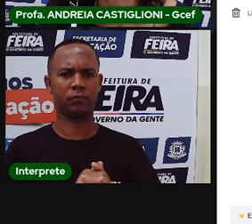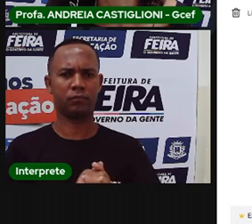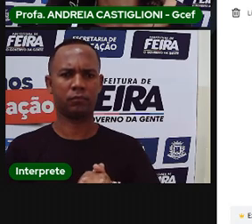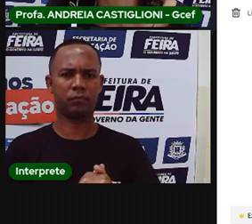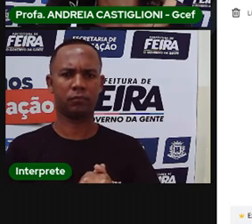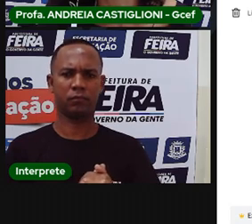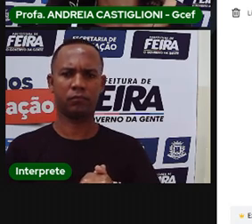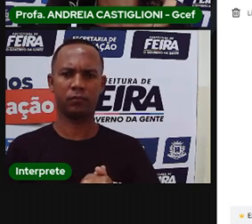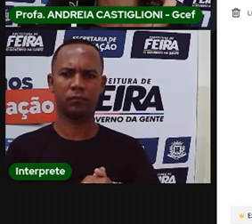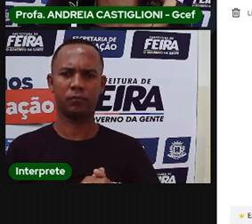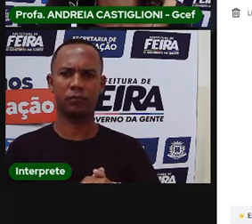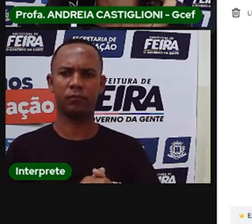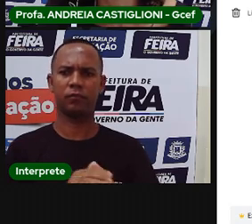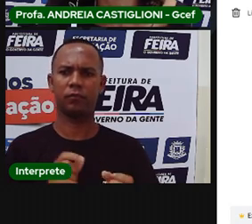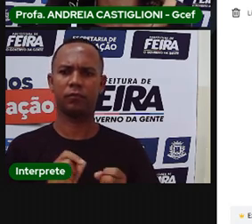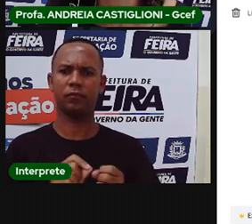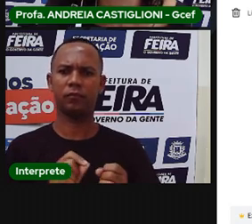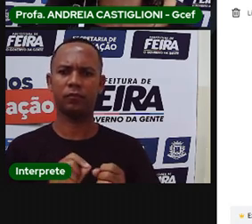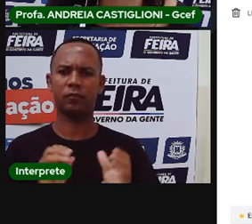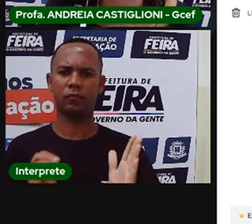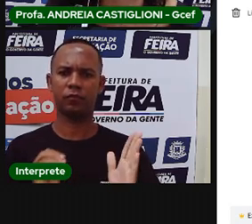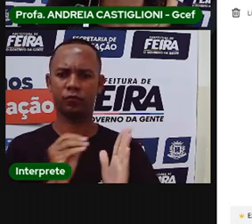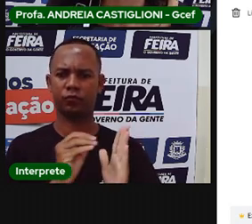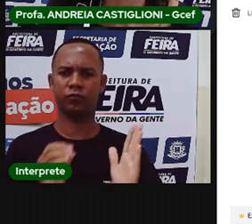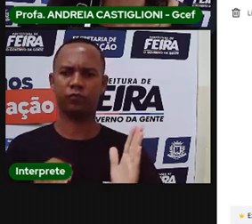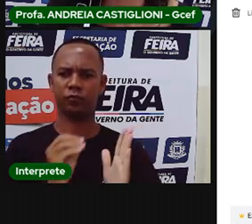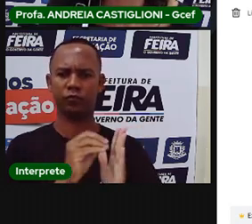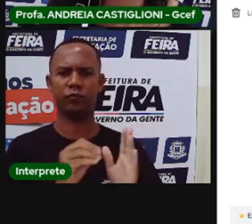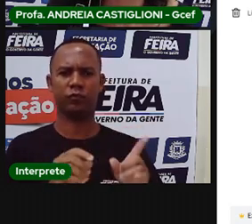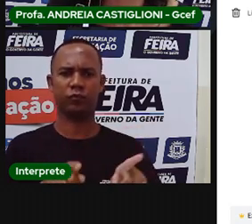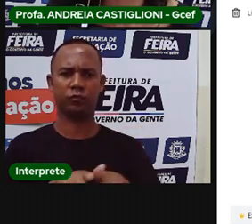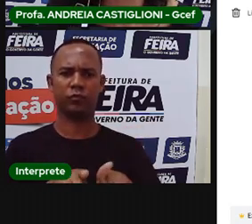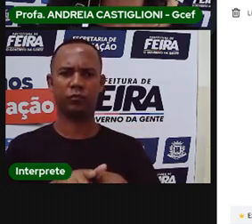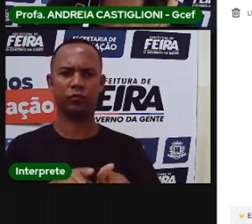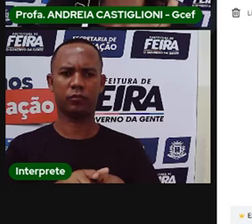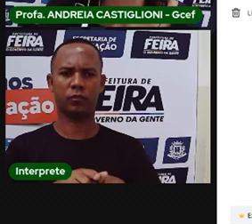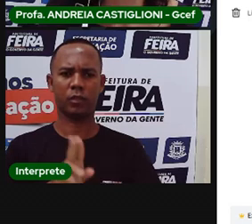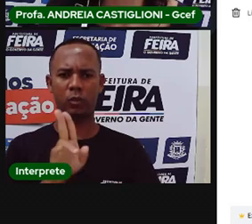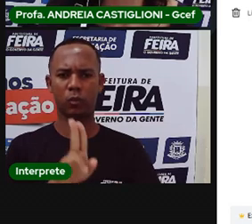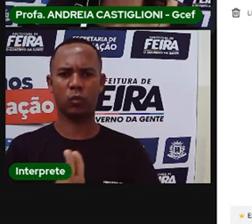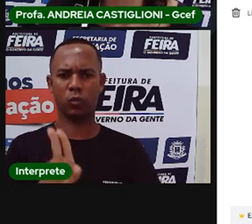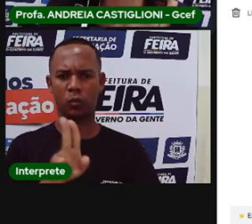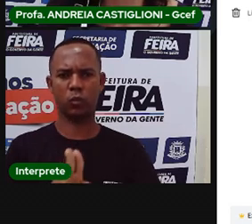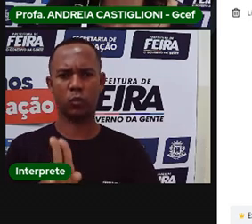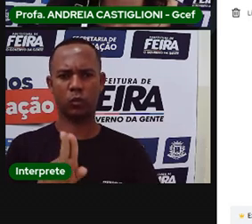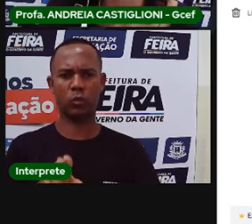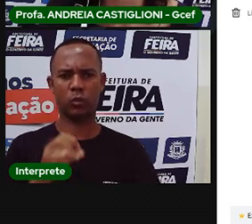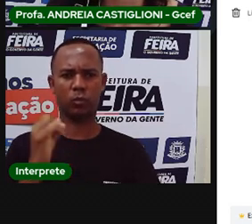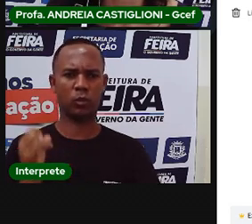E fazendo como se fosse uma colagem. Olha como é legal, gente, esse uso